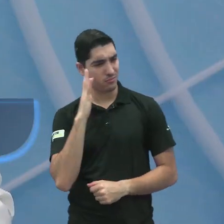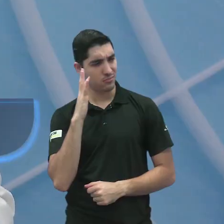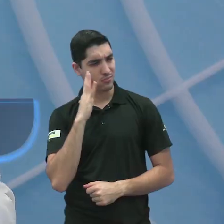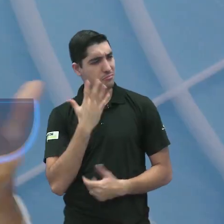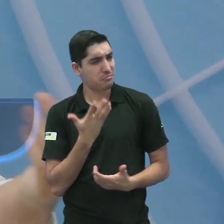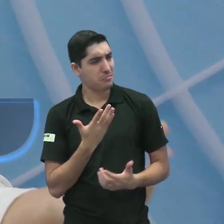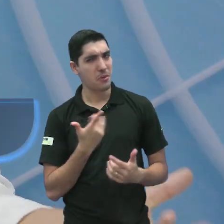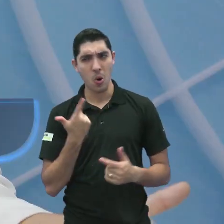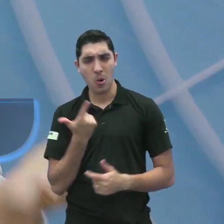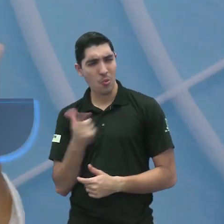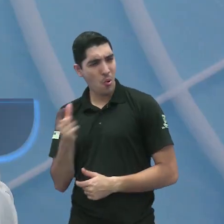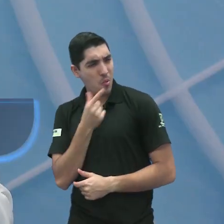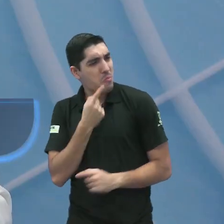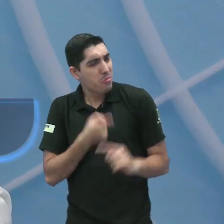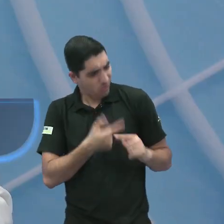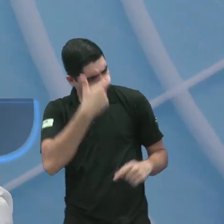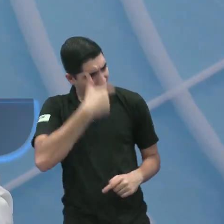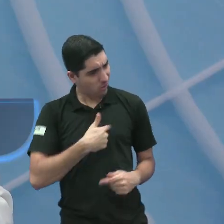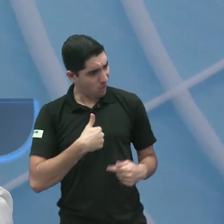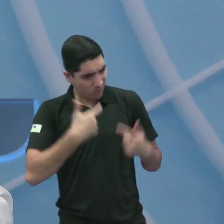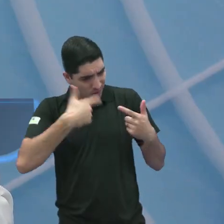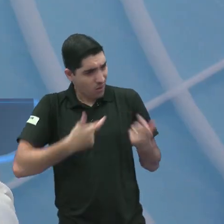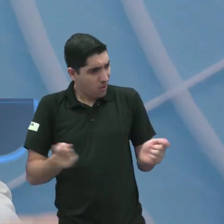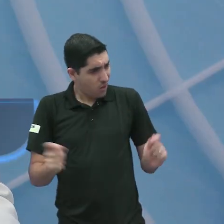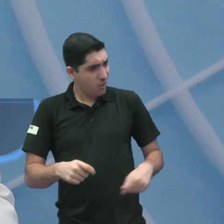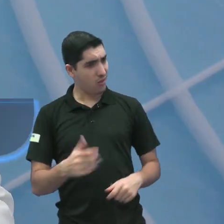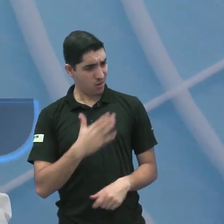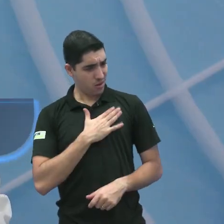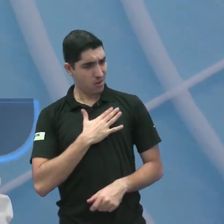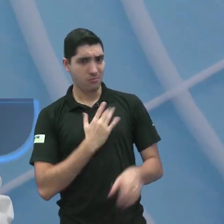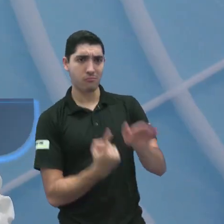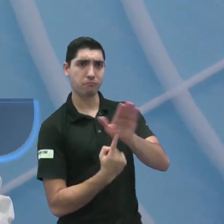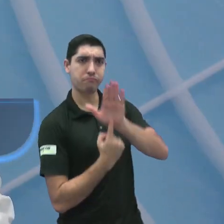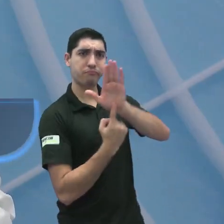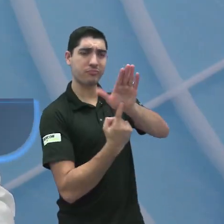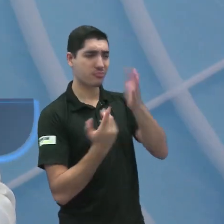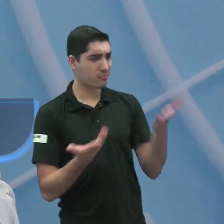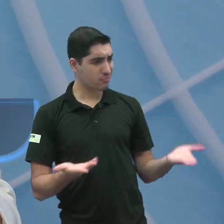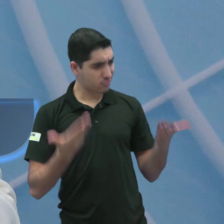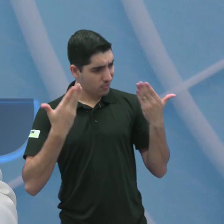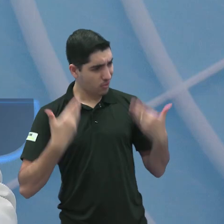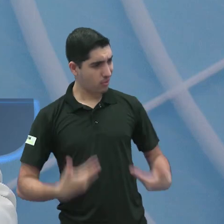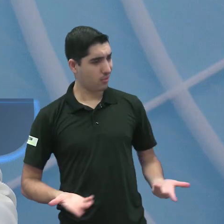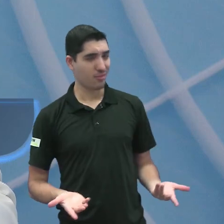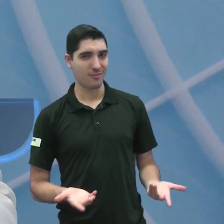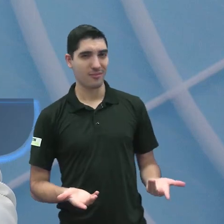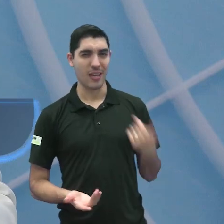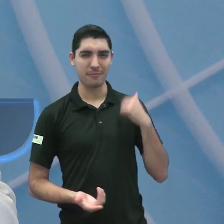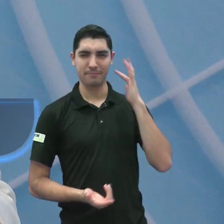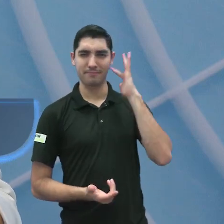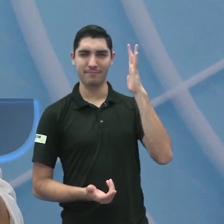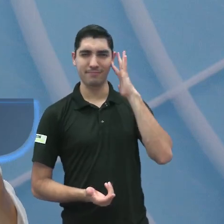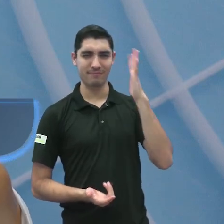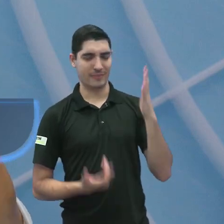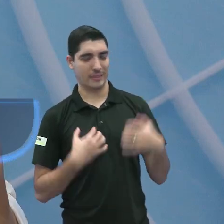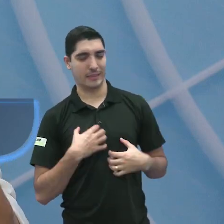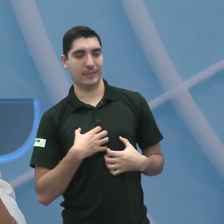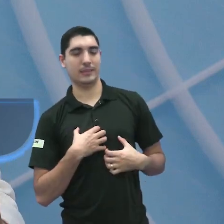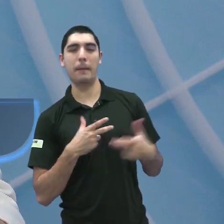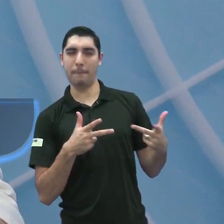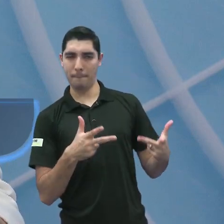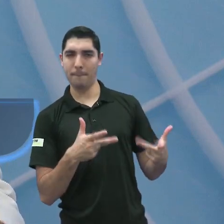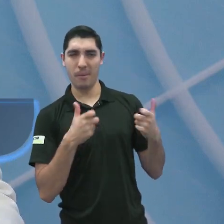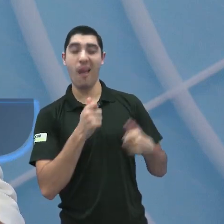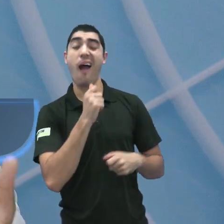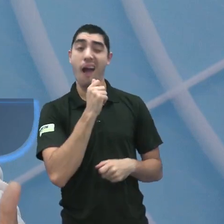eu? Se ele conheceu o trabalho a partir da minha apresentação, né? Então, a gente ainda percebe isso de forma